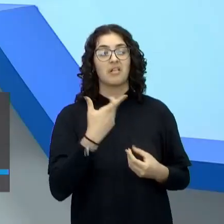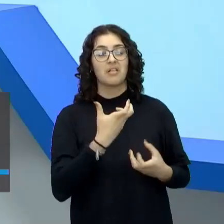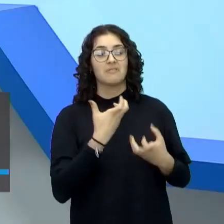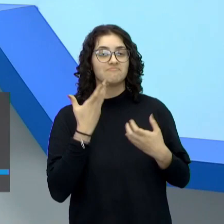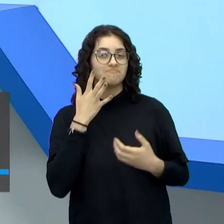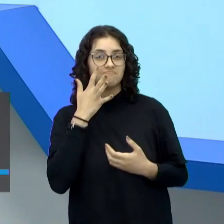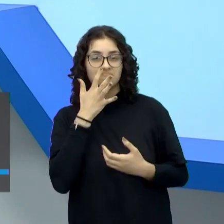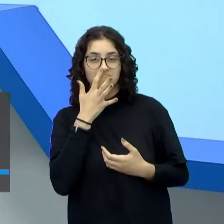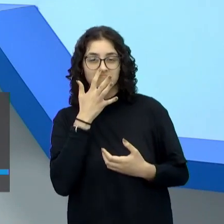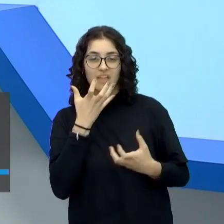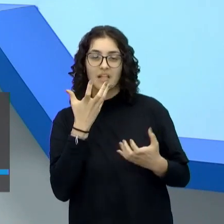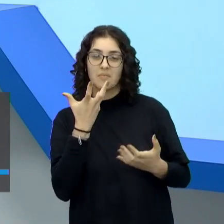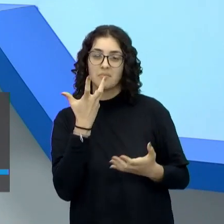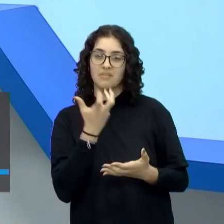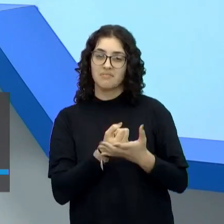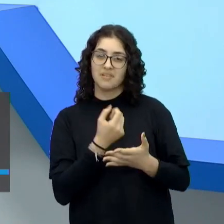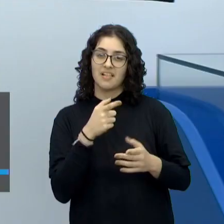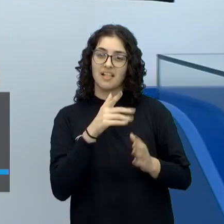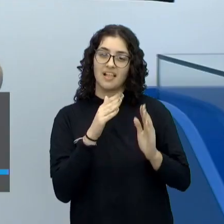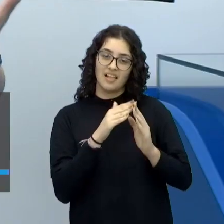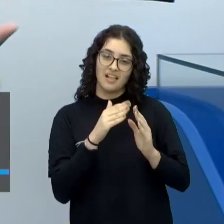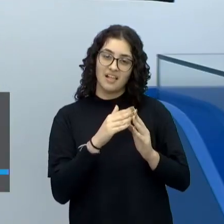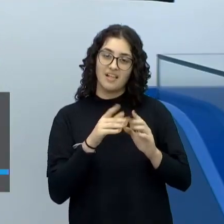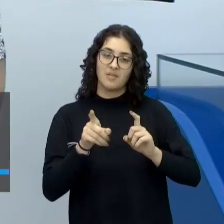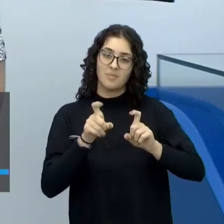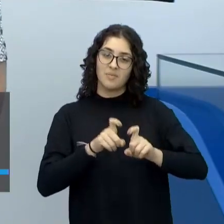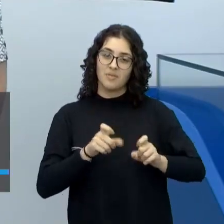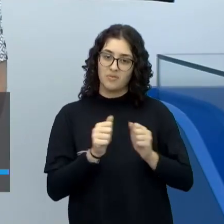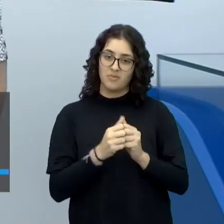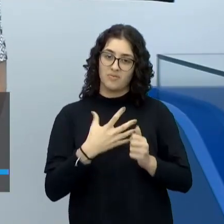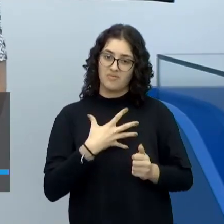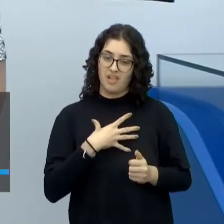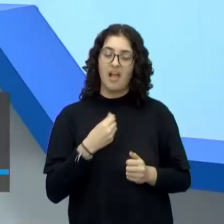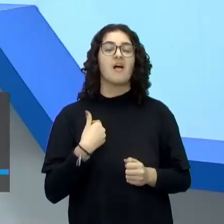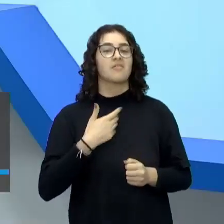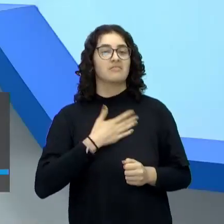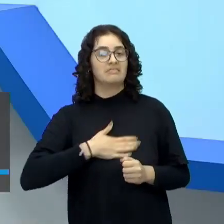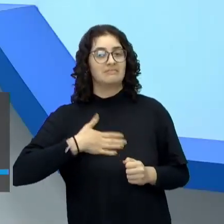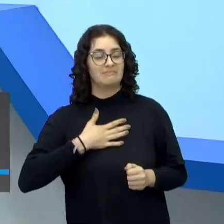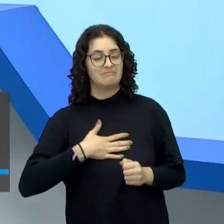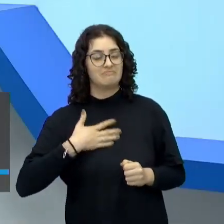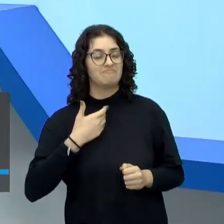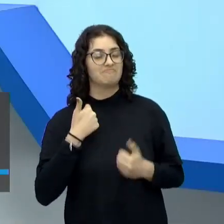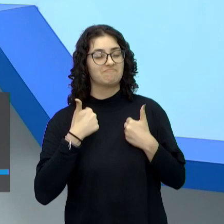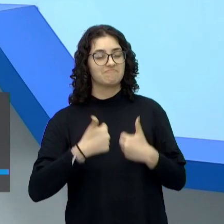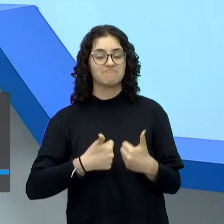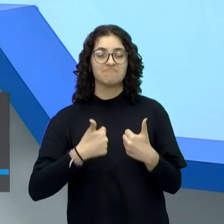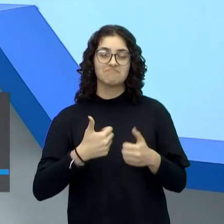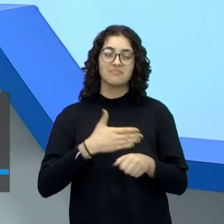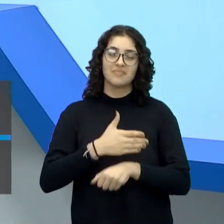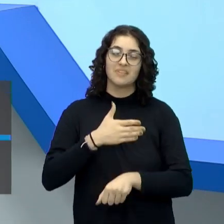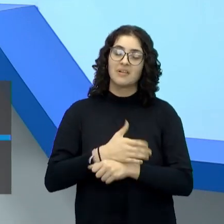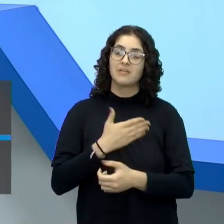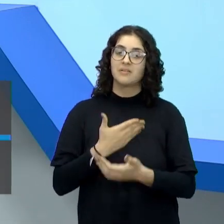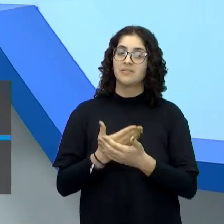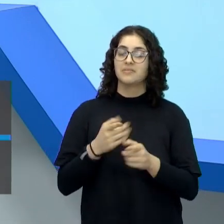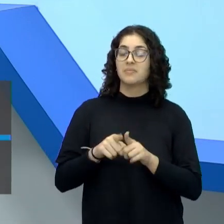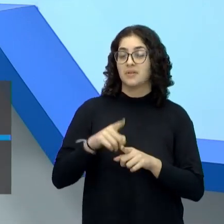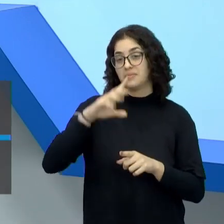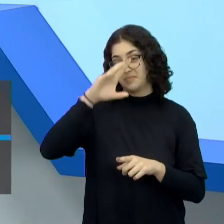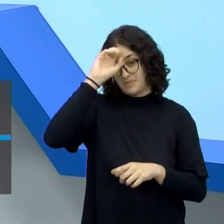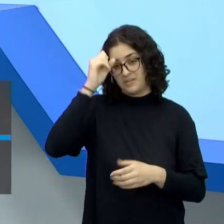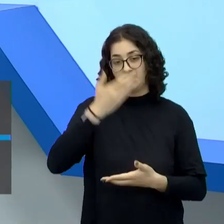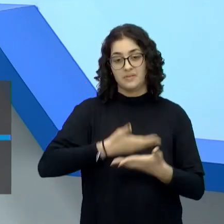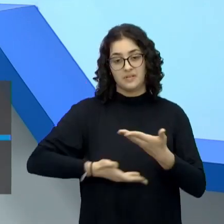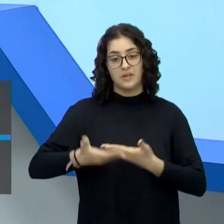encantou, que vai até baixar ali na casa dele, no computador, para fazer com a filha, né, Osmar? Você gostou, não gostou? Sim, adorei participar da aula, aprender mais um pouquinho com você, Roberto.